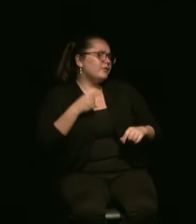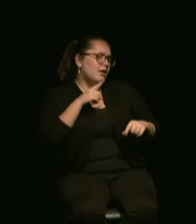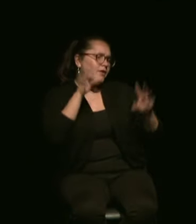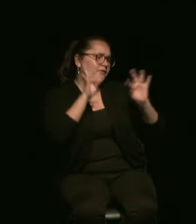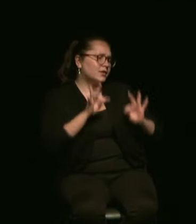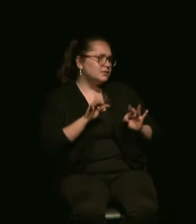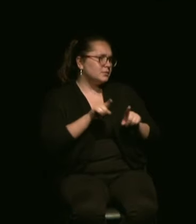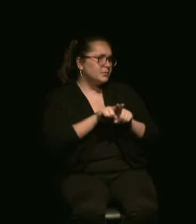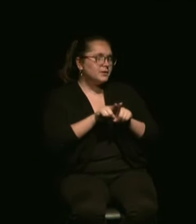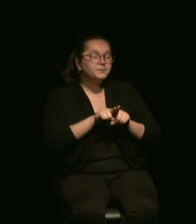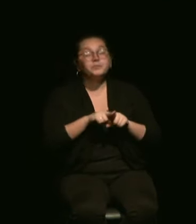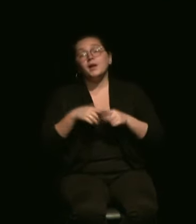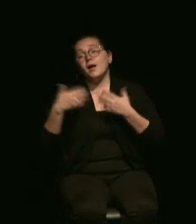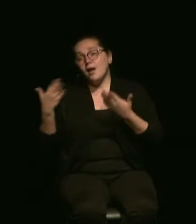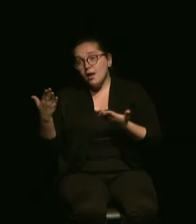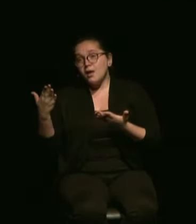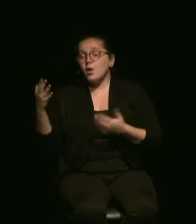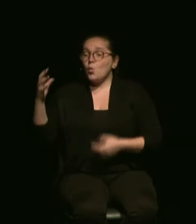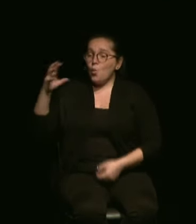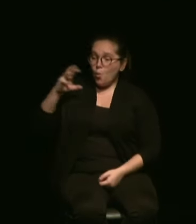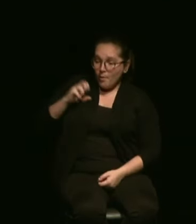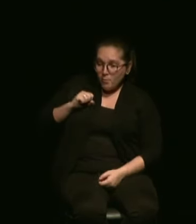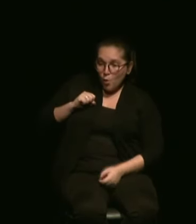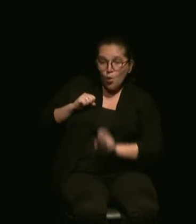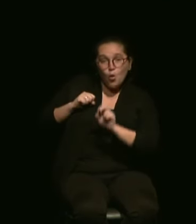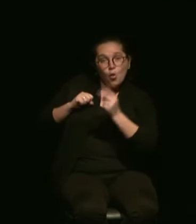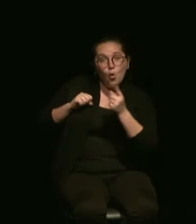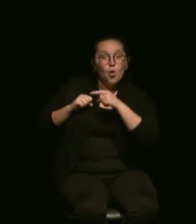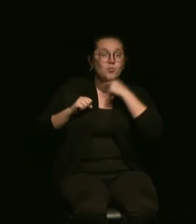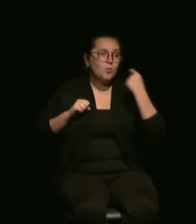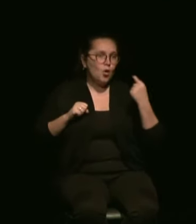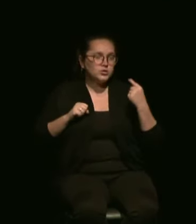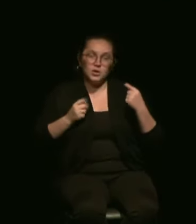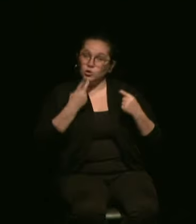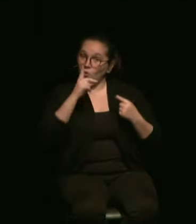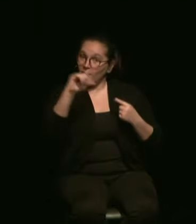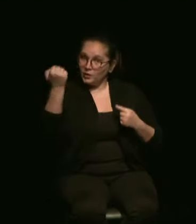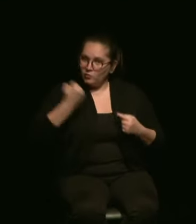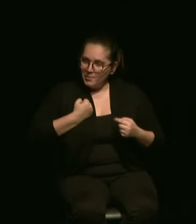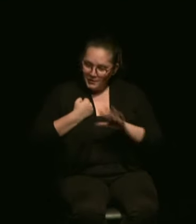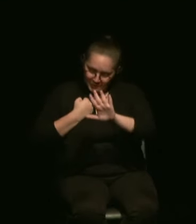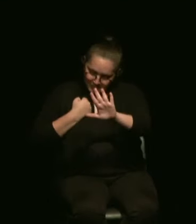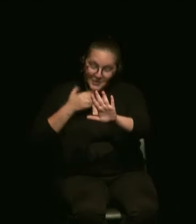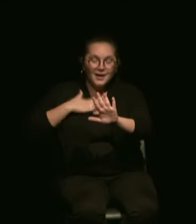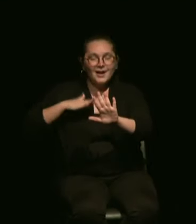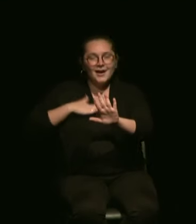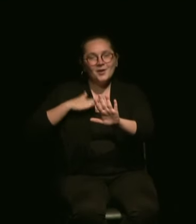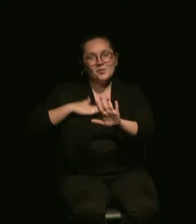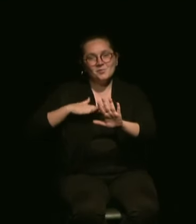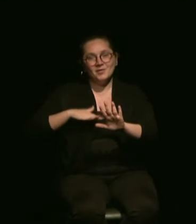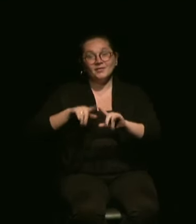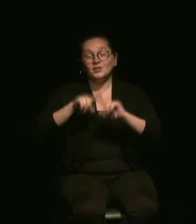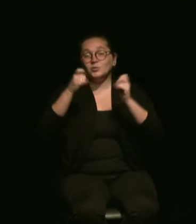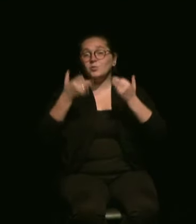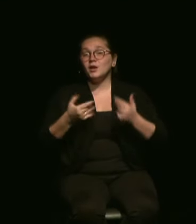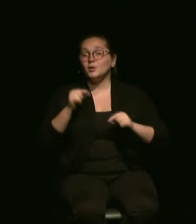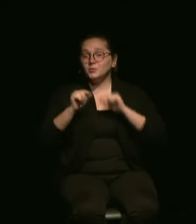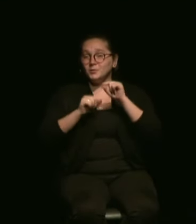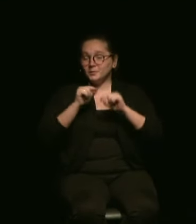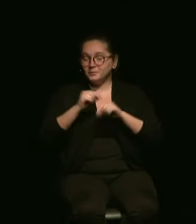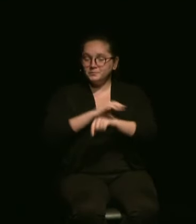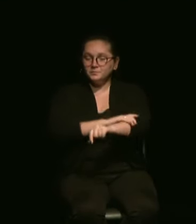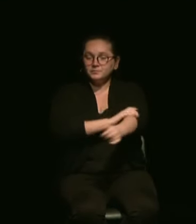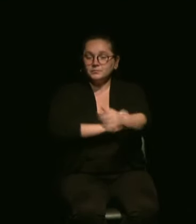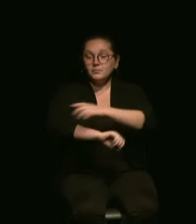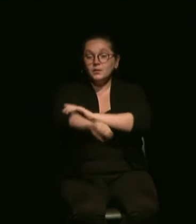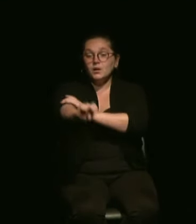inevitável. É aquela história, ou amor ou morte. Não tô dizendo que eu vou me matar, calma. Tô dizendo o seguinte,